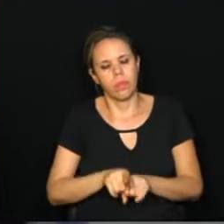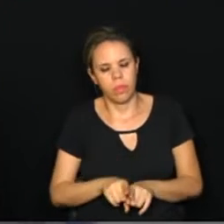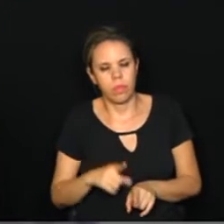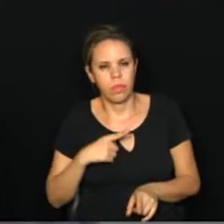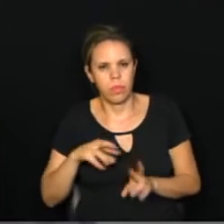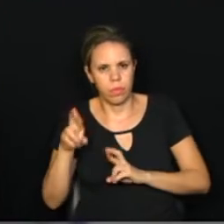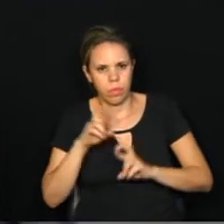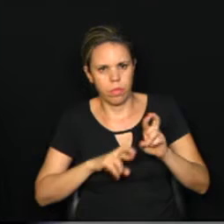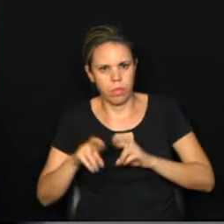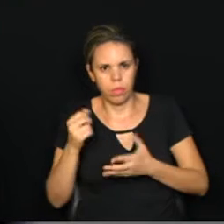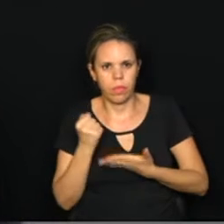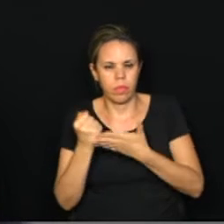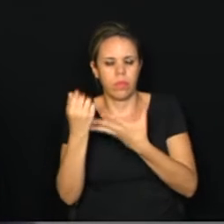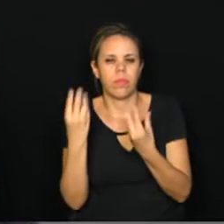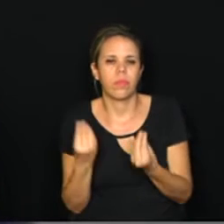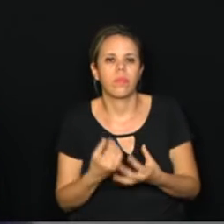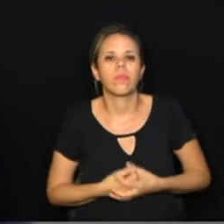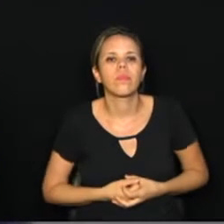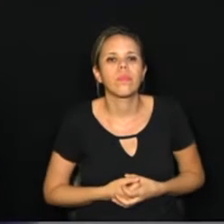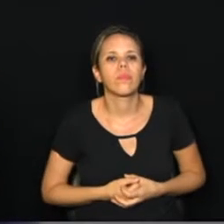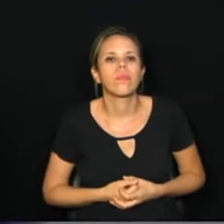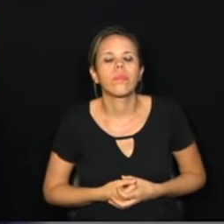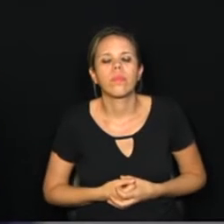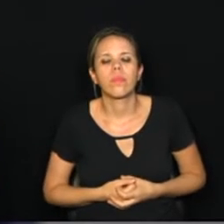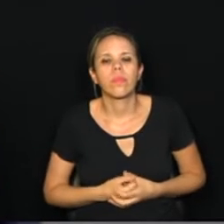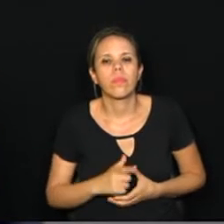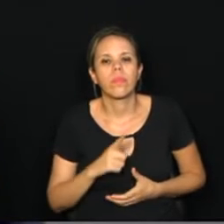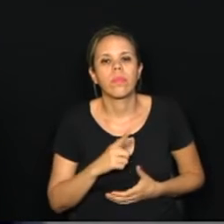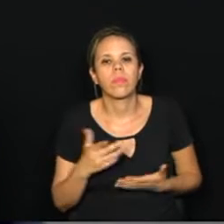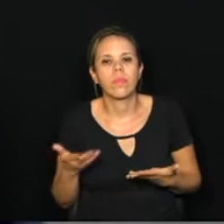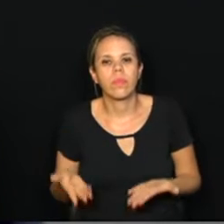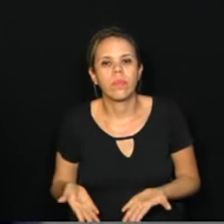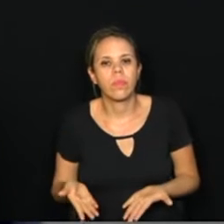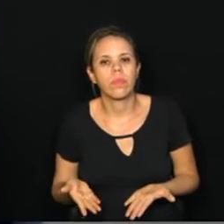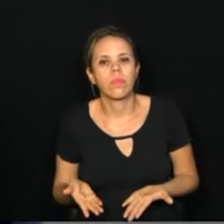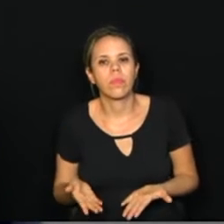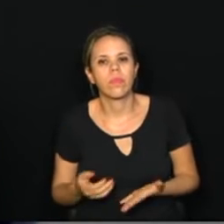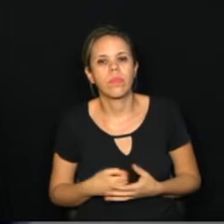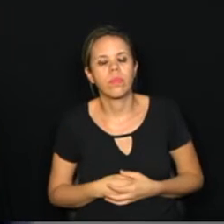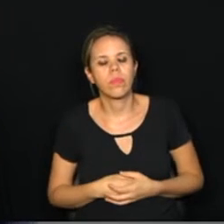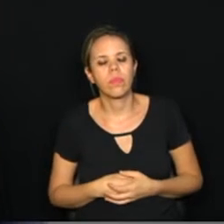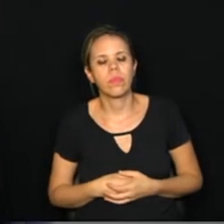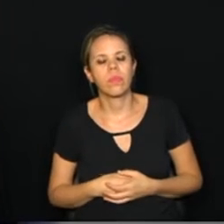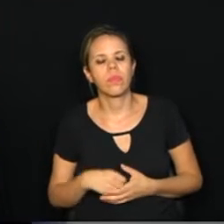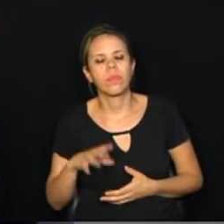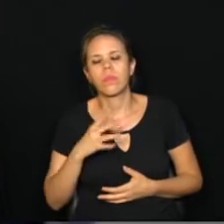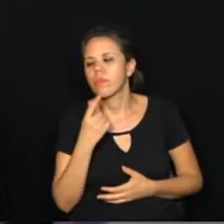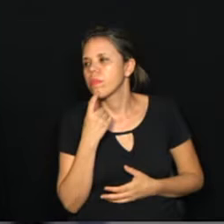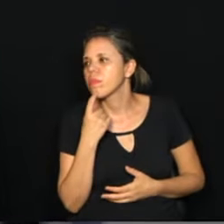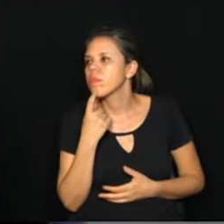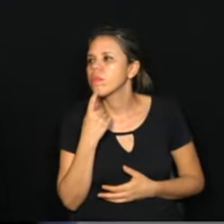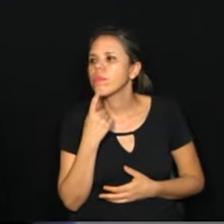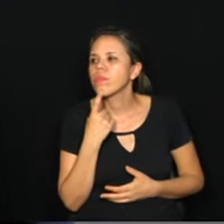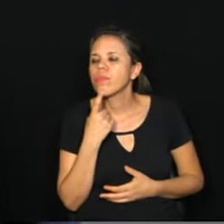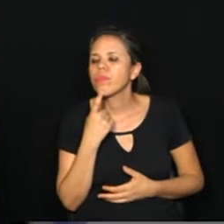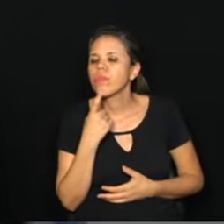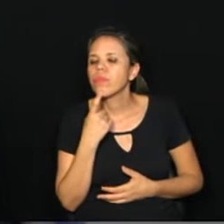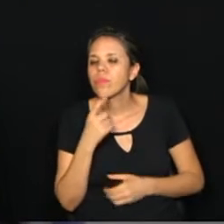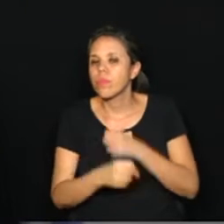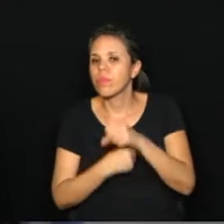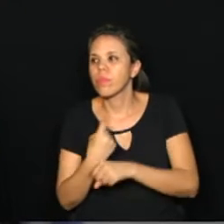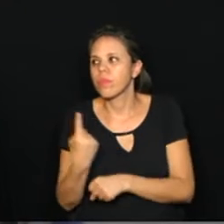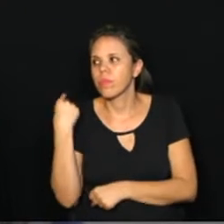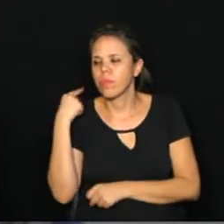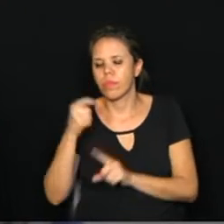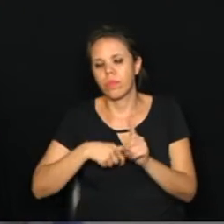Isso vai ajudar bastante. O que nós temos aqui, especificamente aqui na cidade de Campinas, o ano passado, no